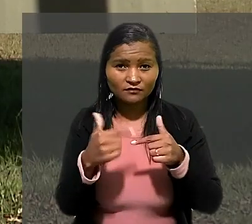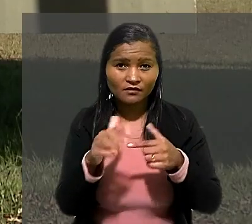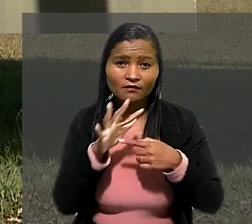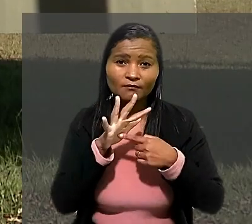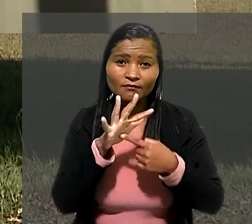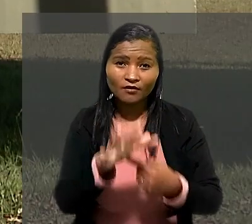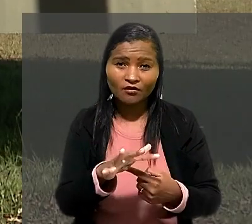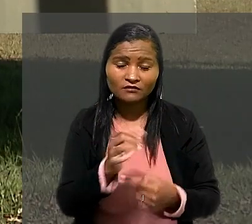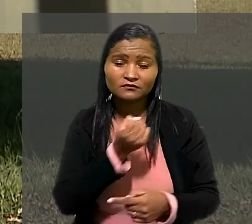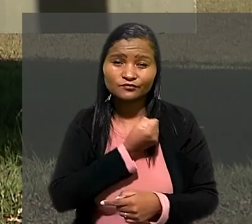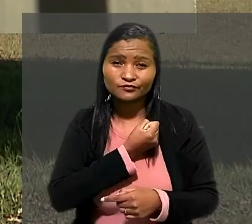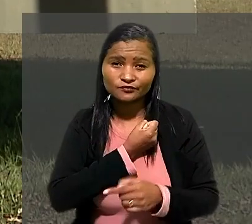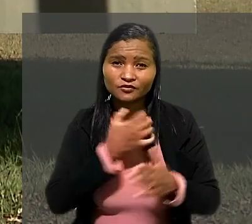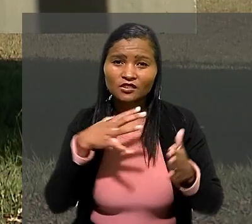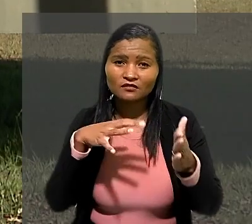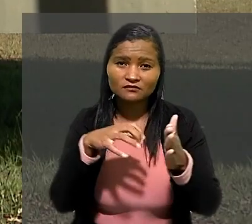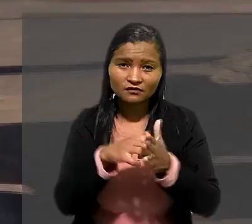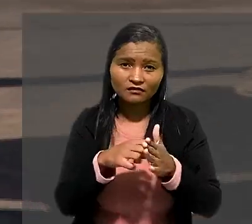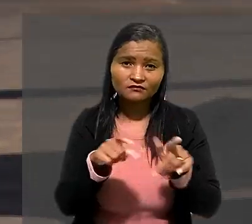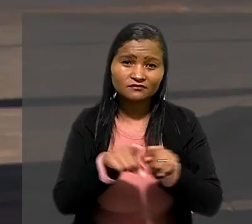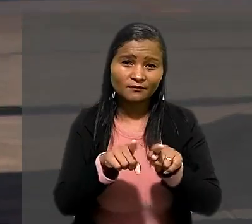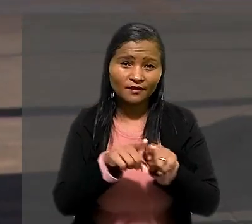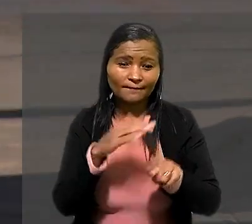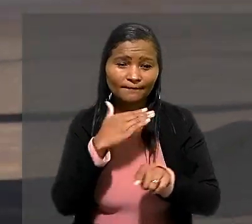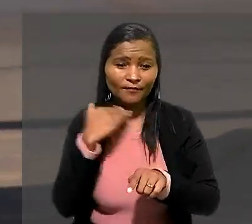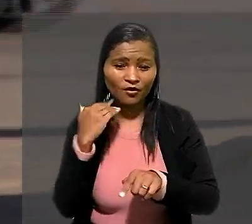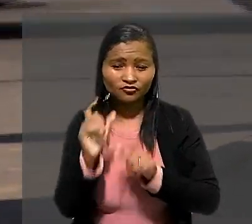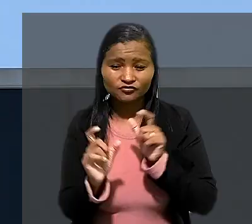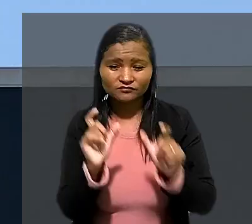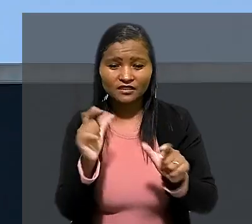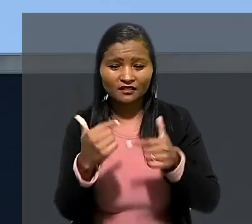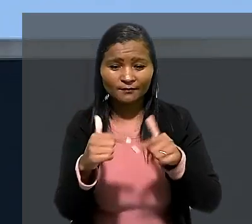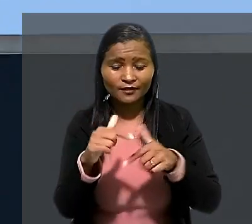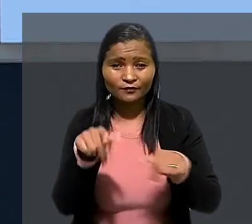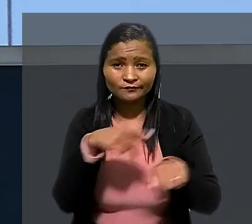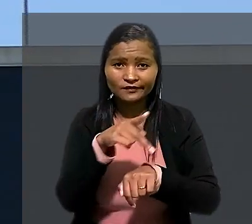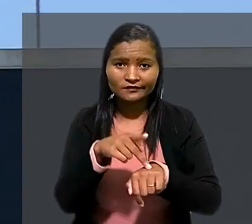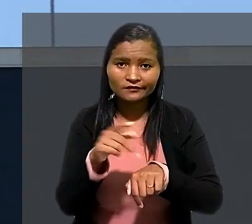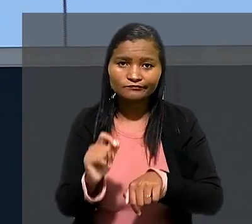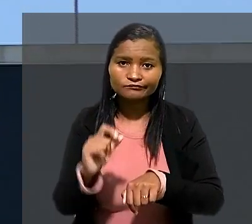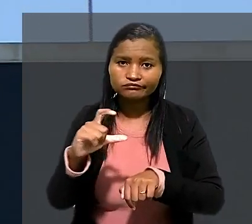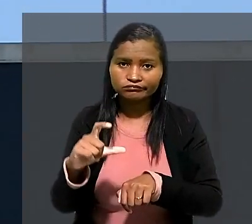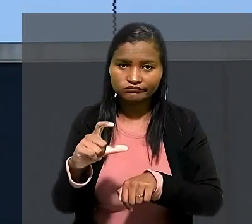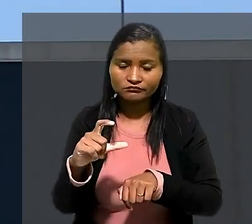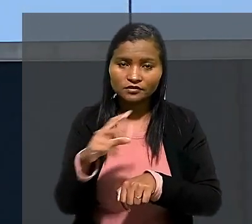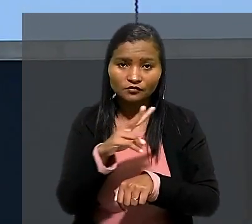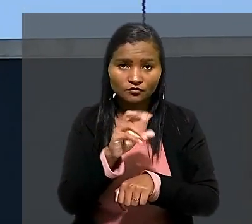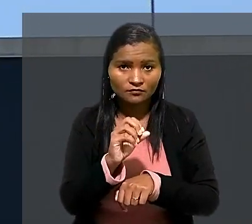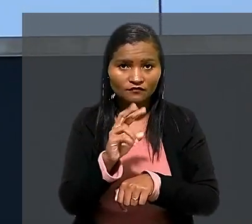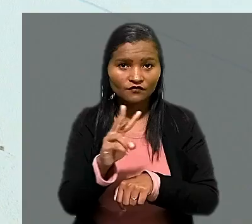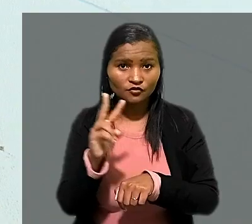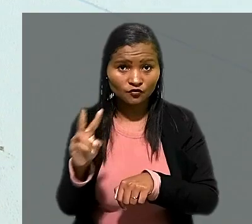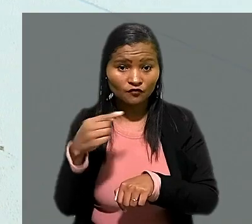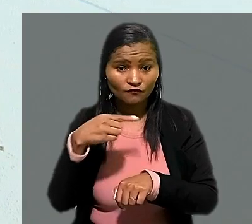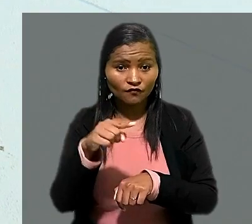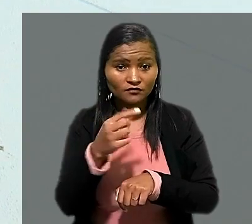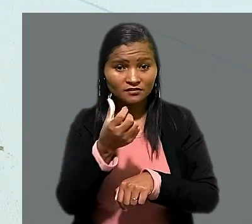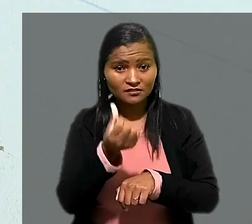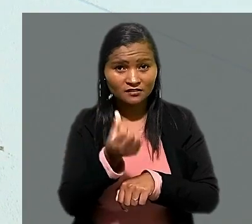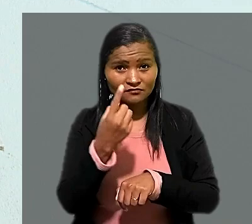Organização Internacional do Trabalho, mostram que o número de acidentes e de mortes de trabalhadores no país tem crescido.